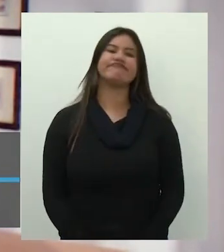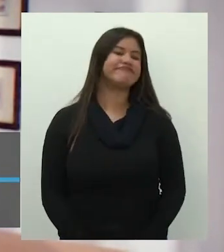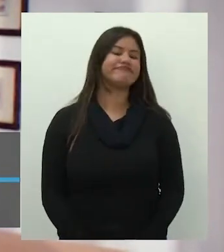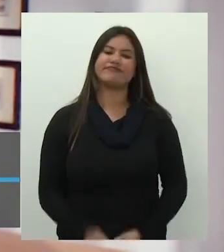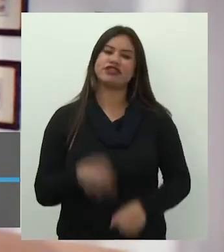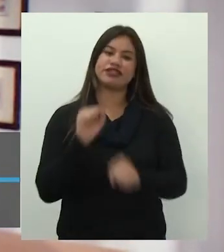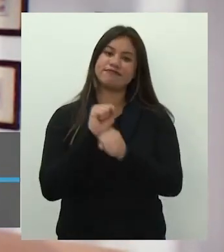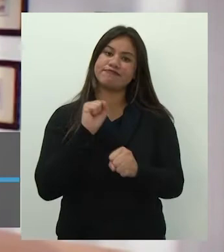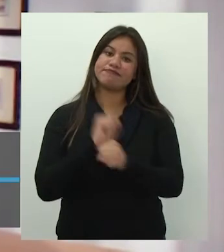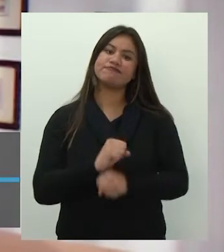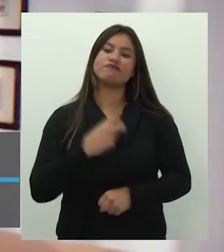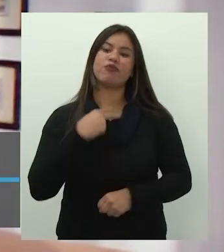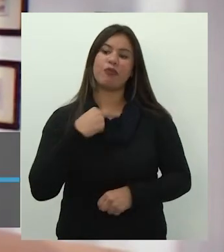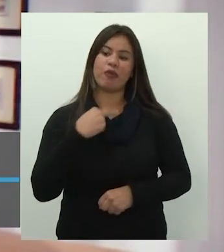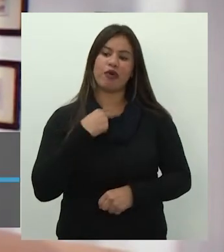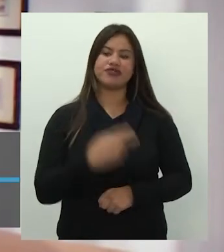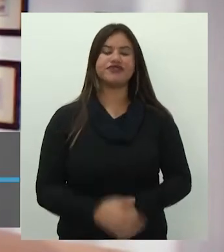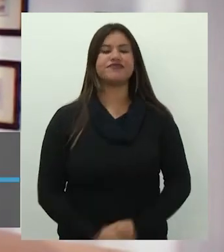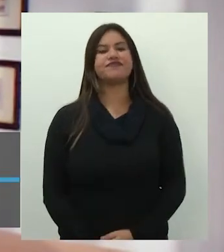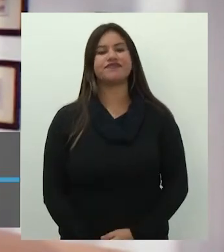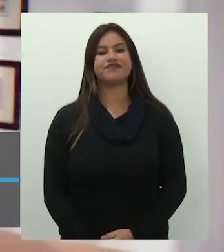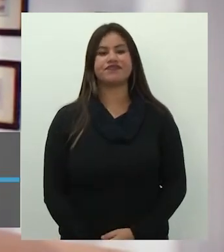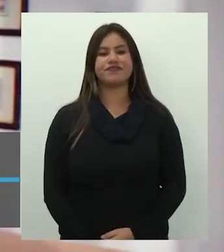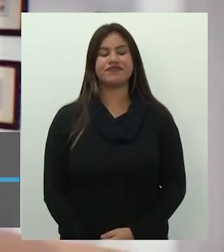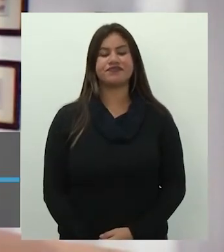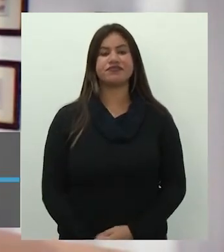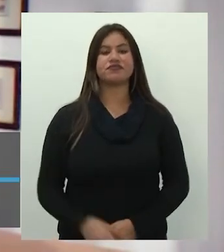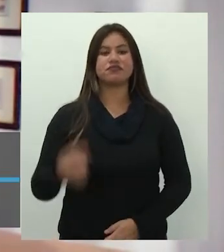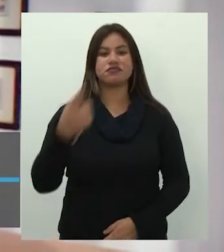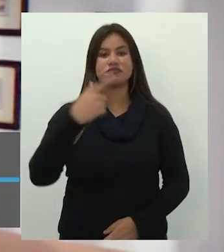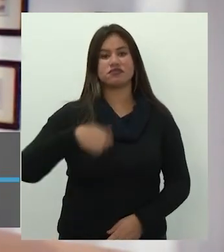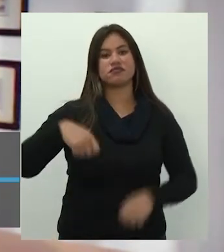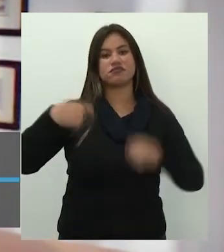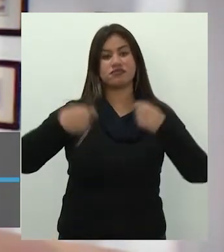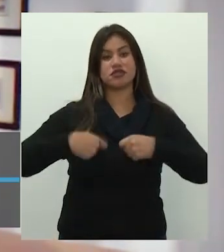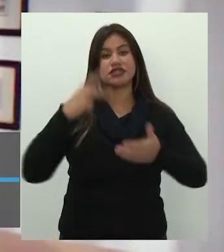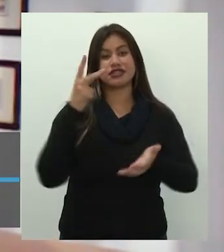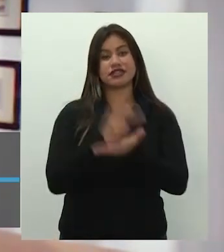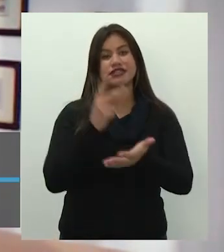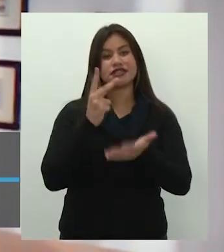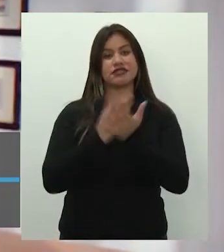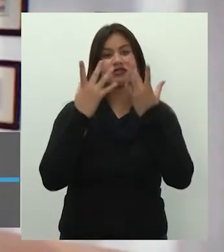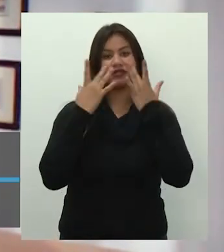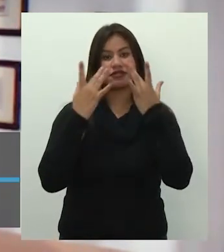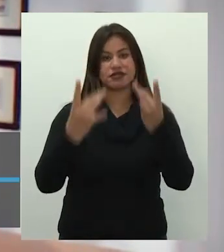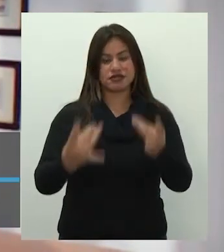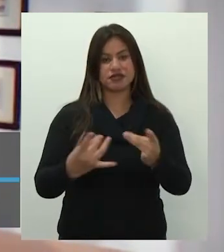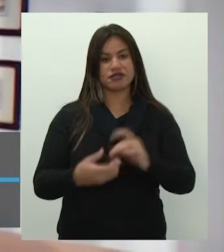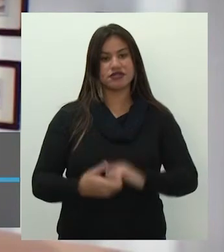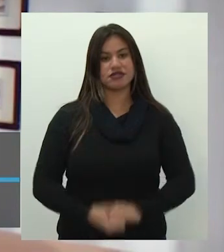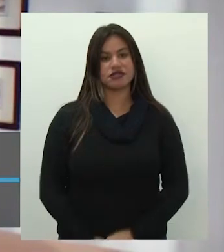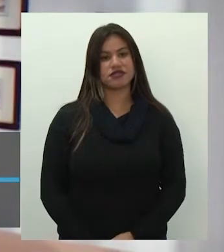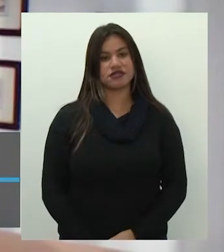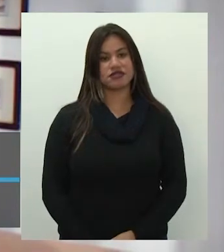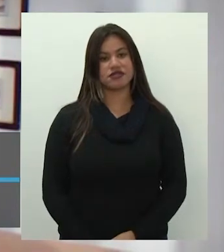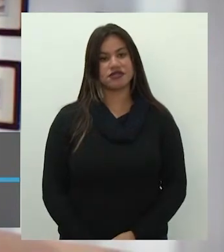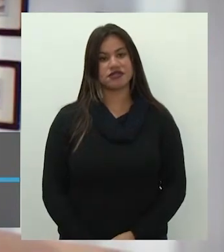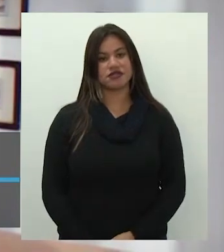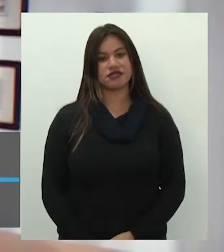Tá? Então... nós temos sempre que estar atentos a esses